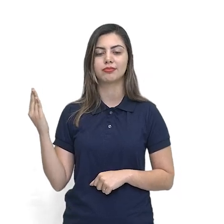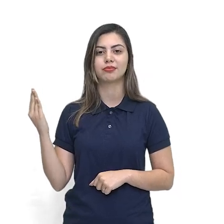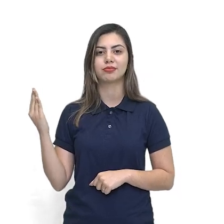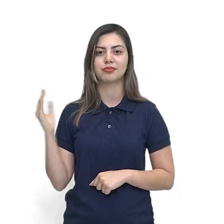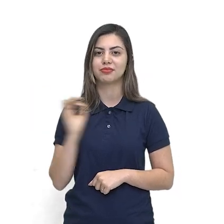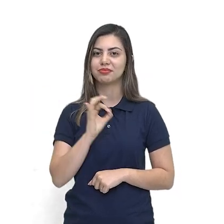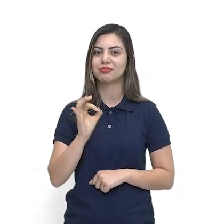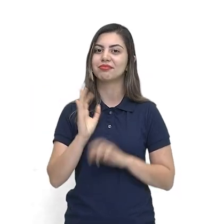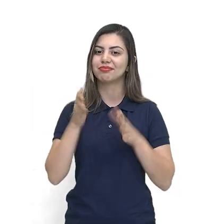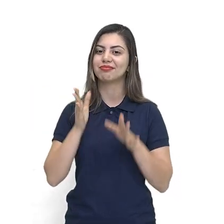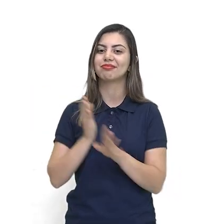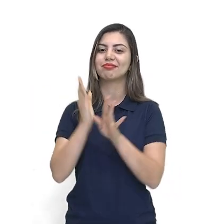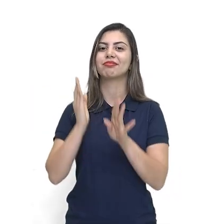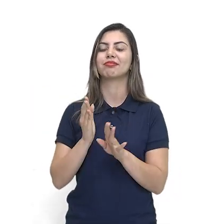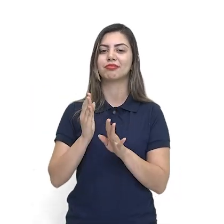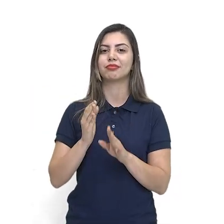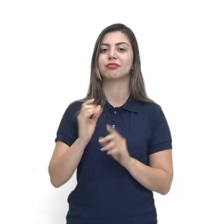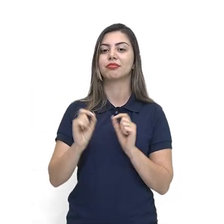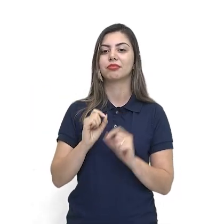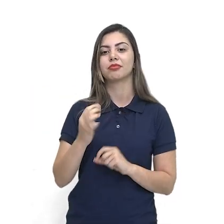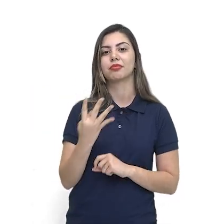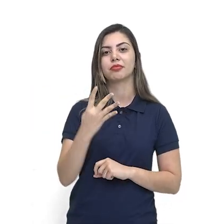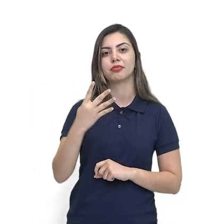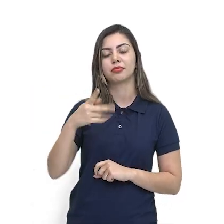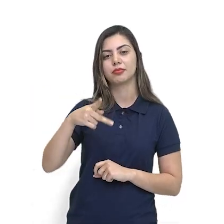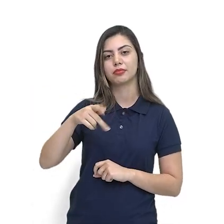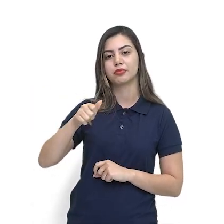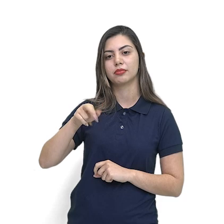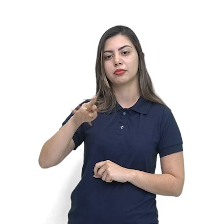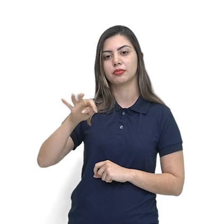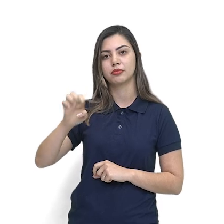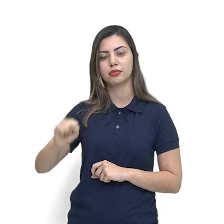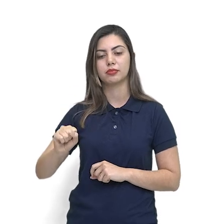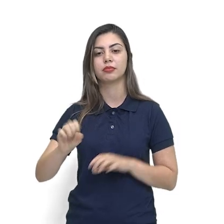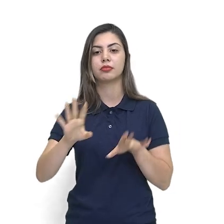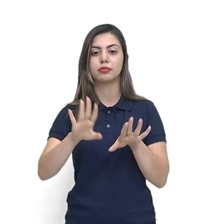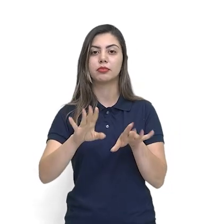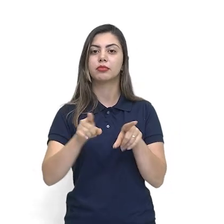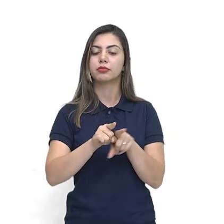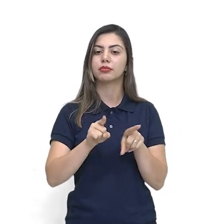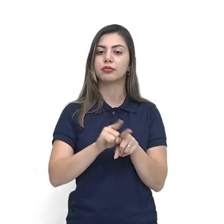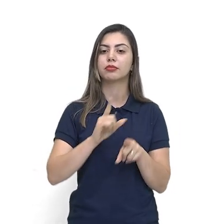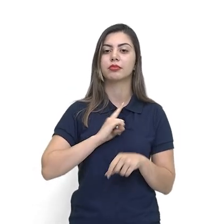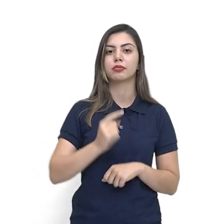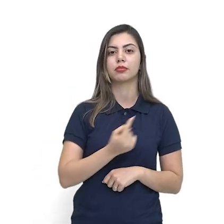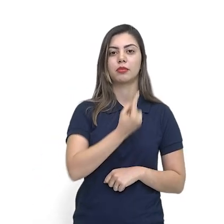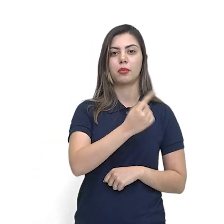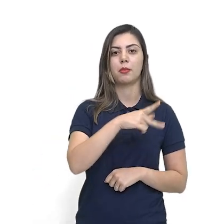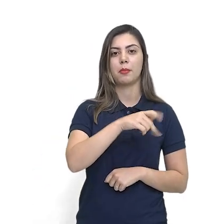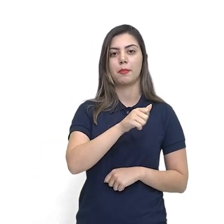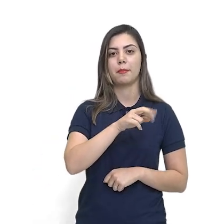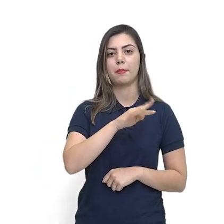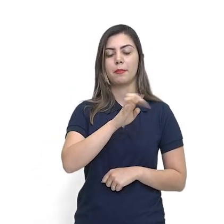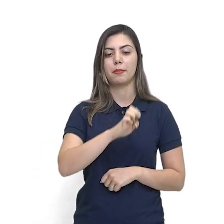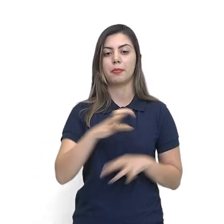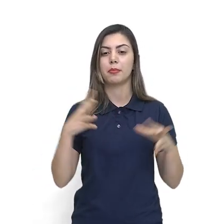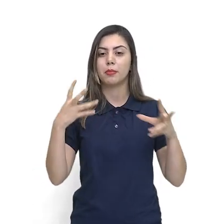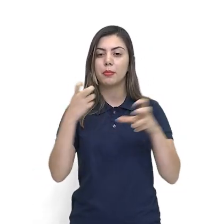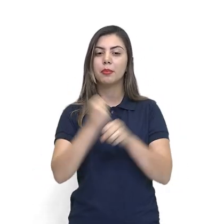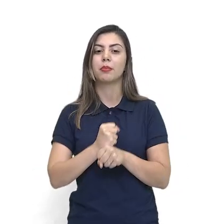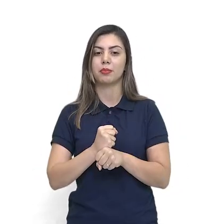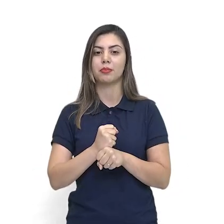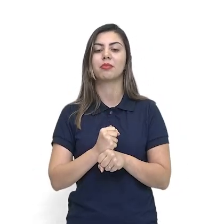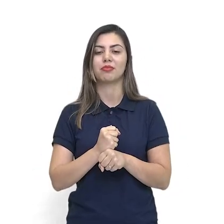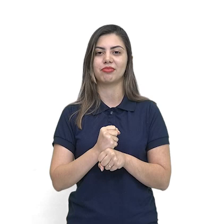ó, as 4 partes e aqui uma parte. Somando isso dá 5. Então você